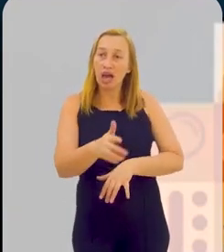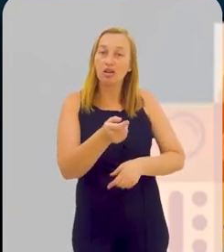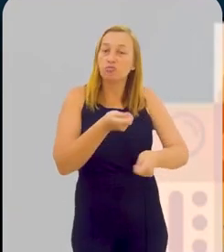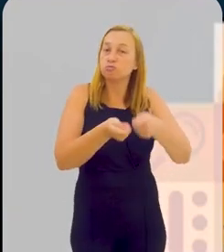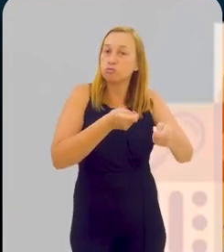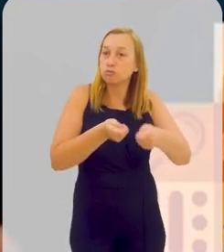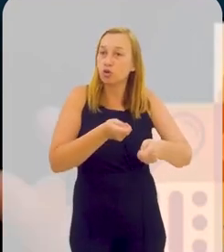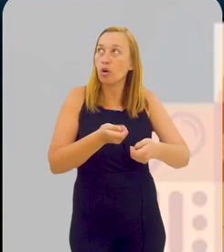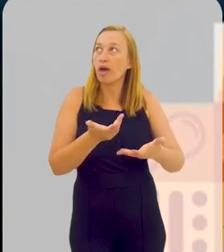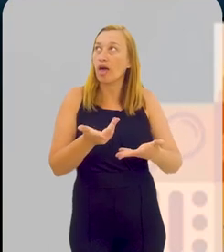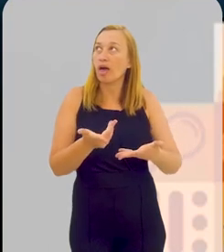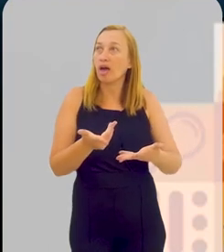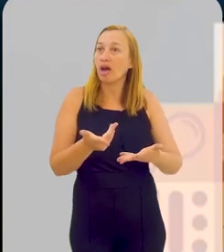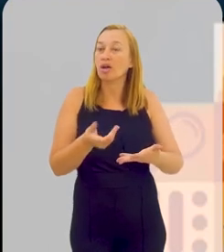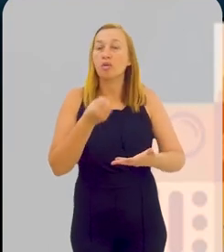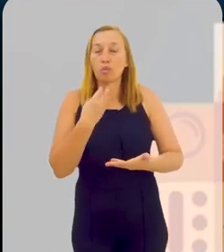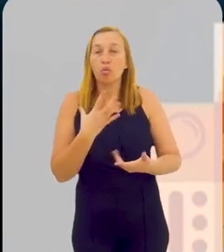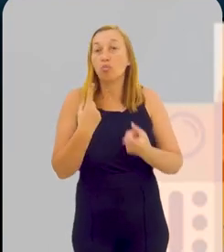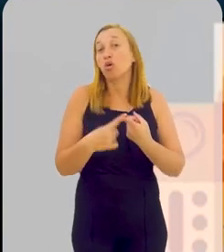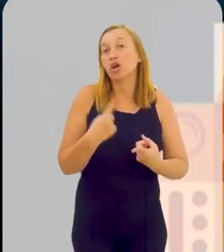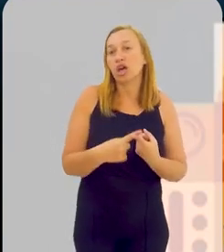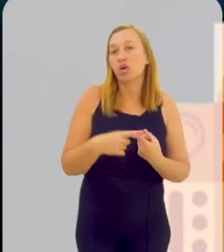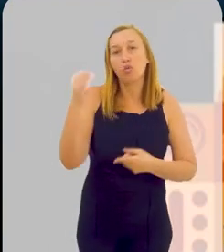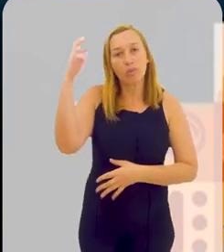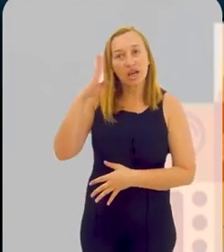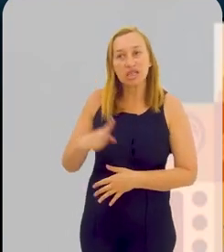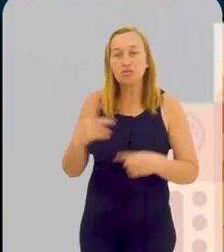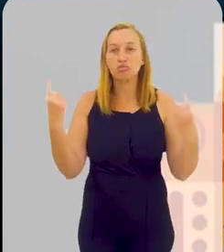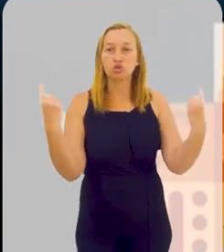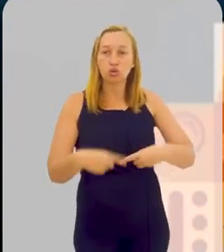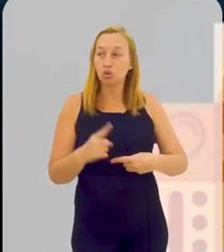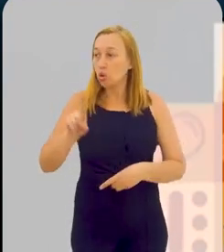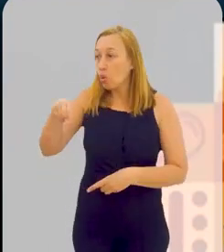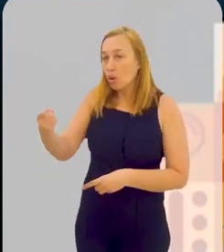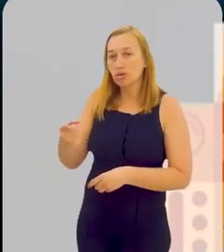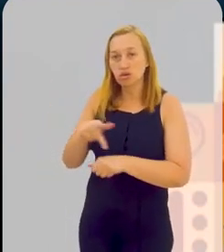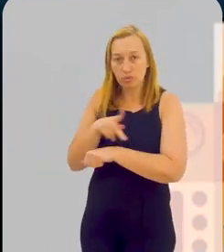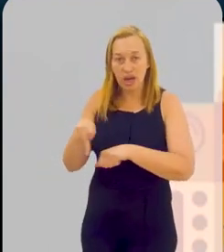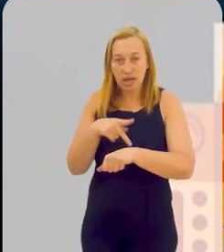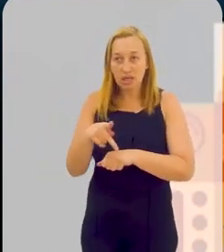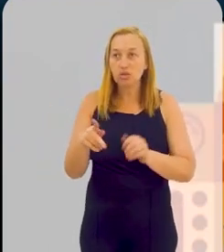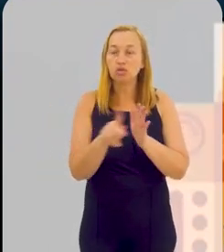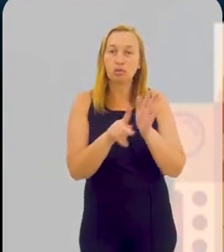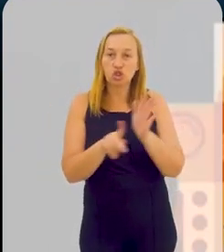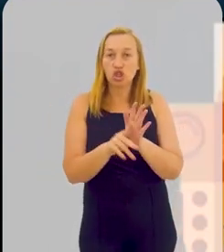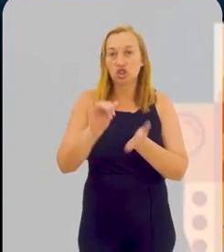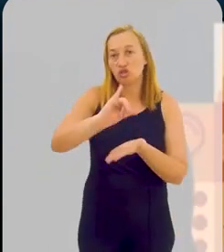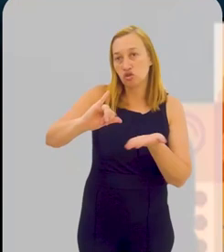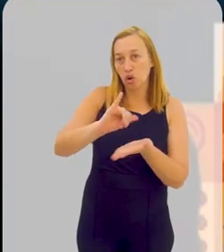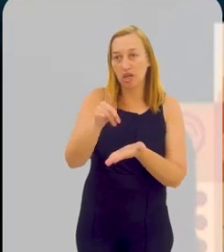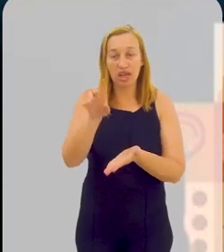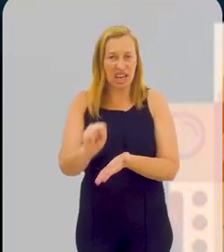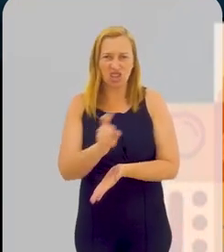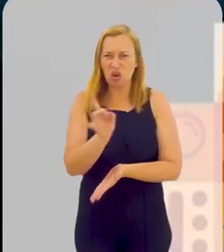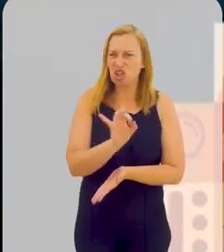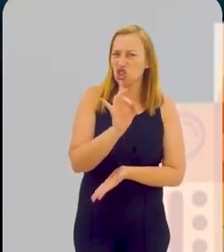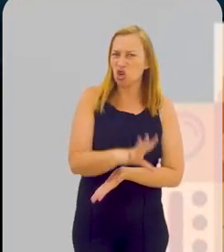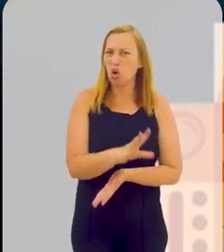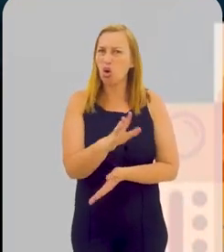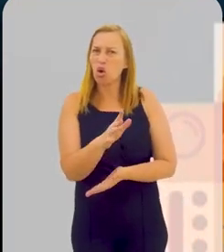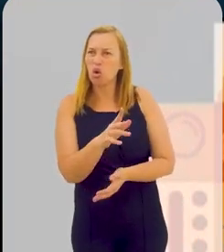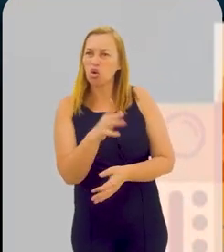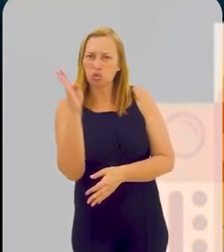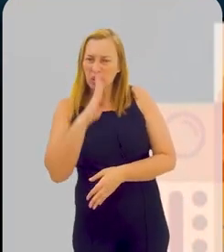ambiente regulatório muito favorável, porque o Brasil disputa com outros países, né, os projetos de óleo e gás. Não é só